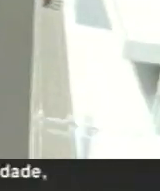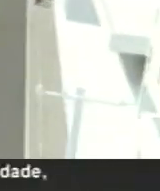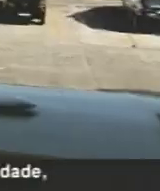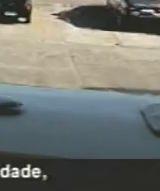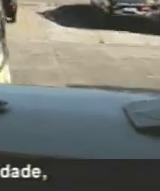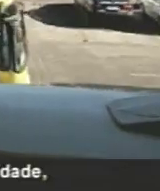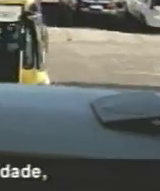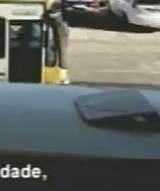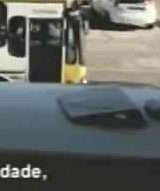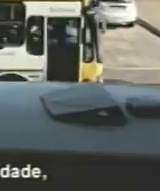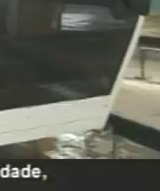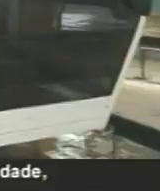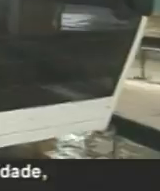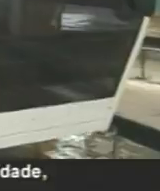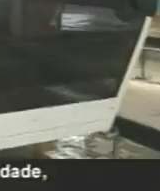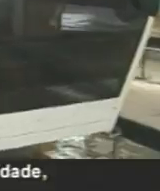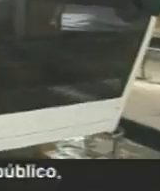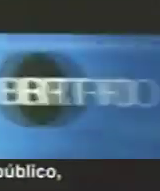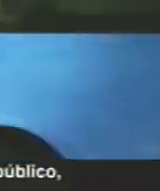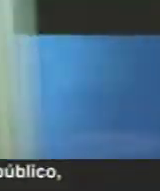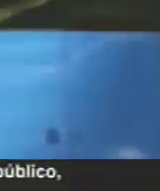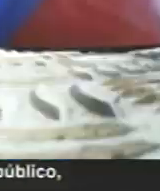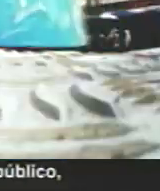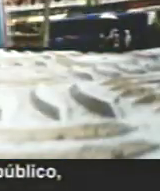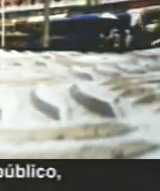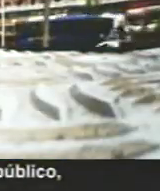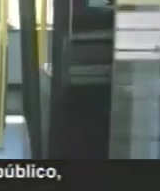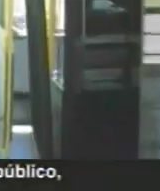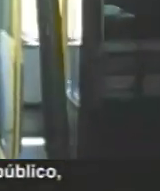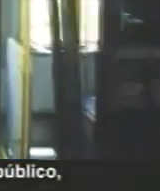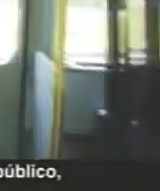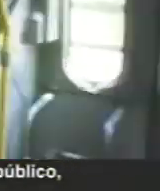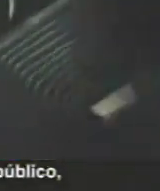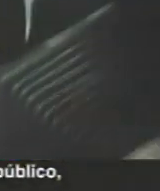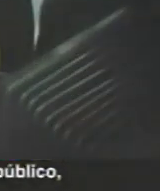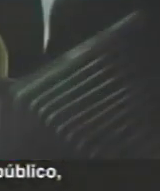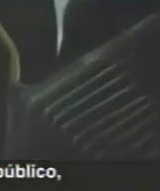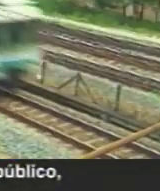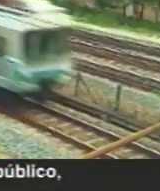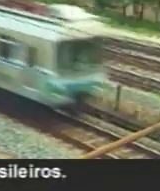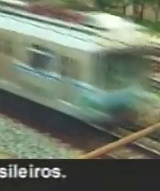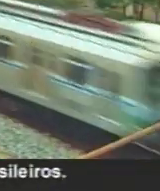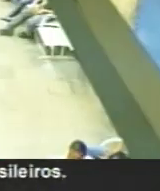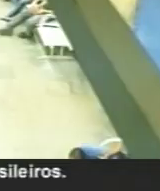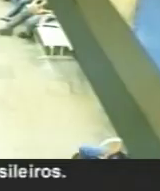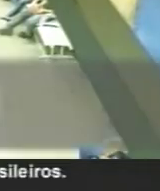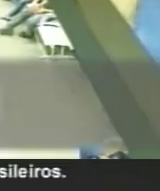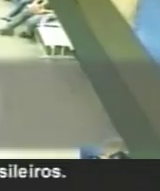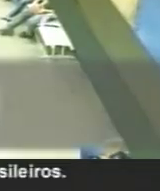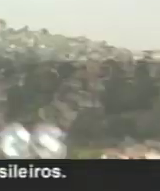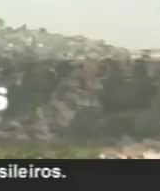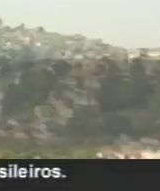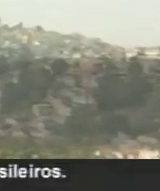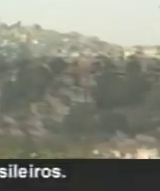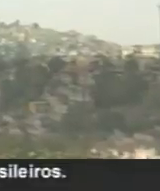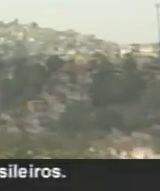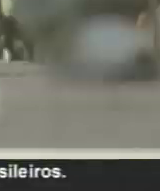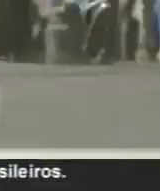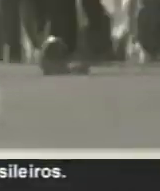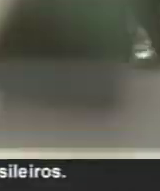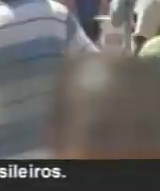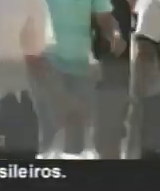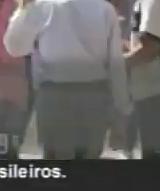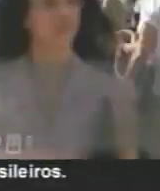Essas obras vão melhorar a acessibilidade, a qualidade e o conforto do transporte público, beneficiando mais de